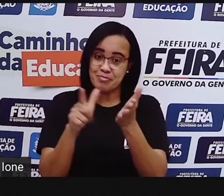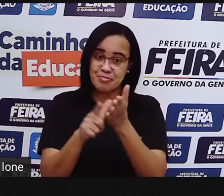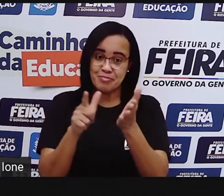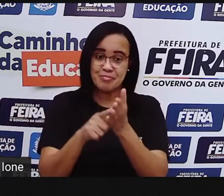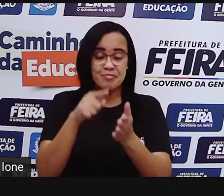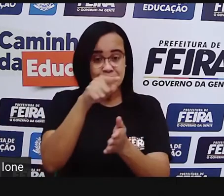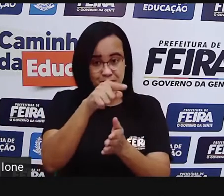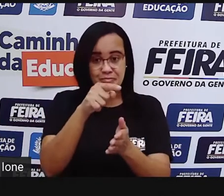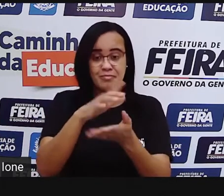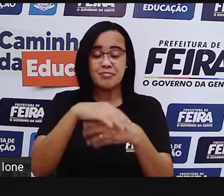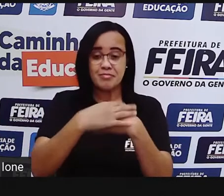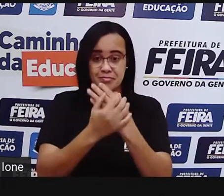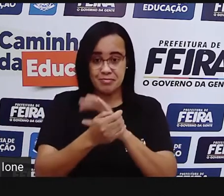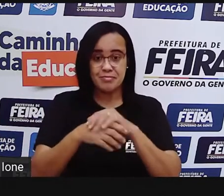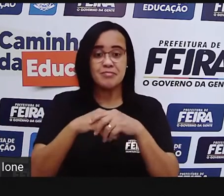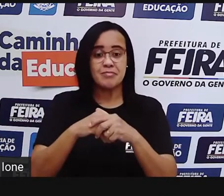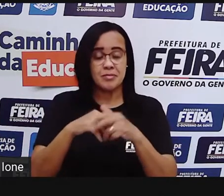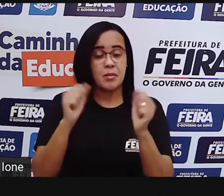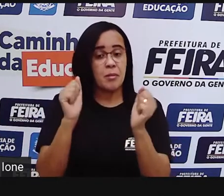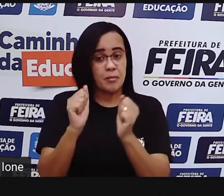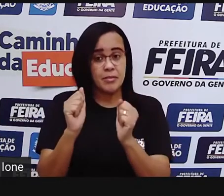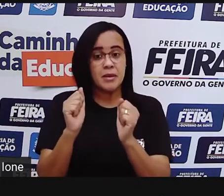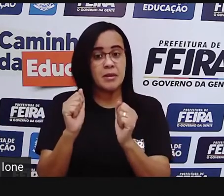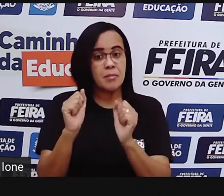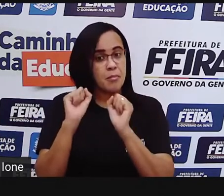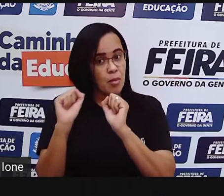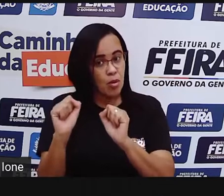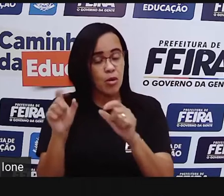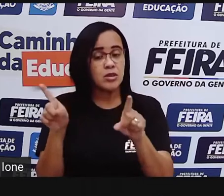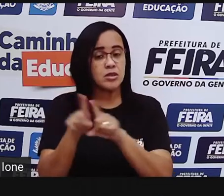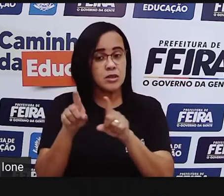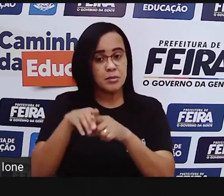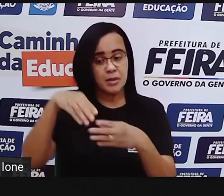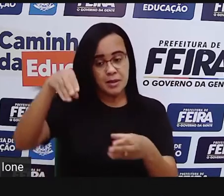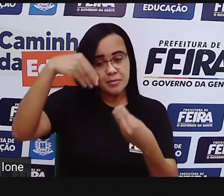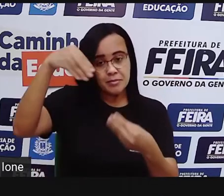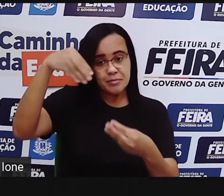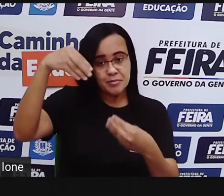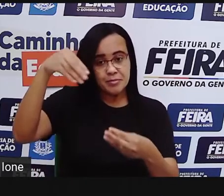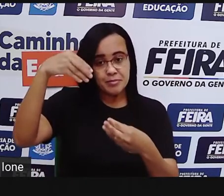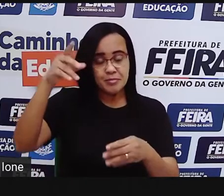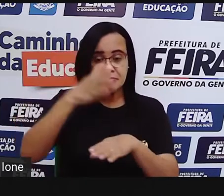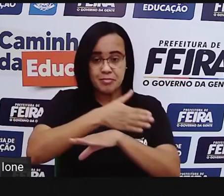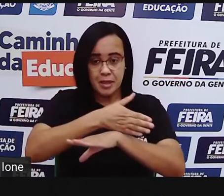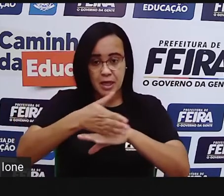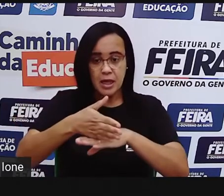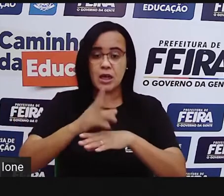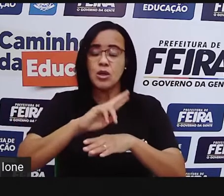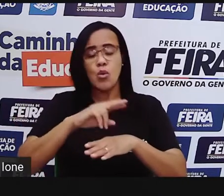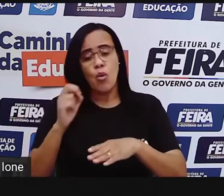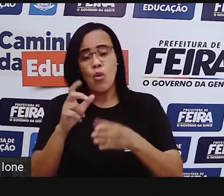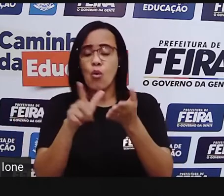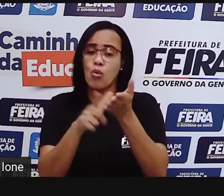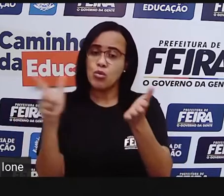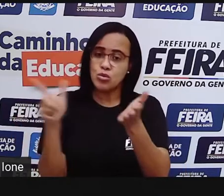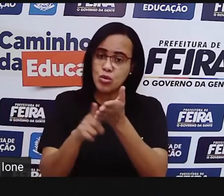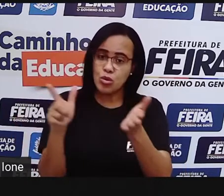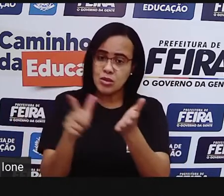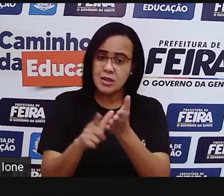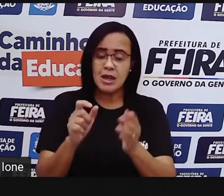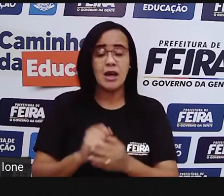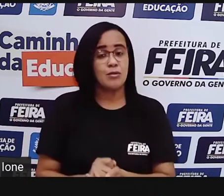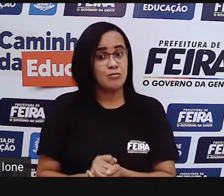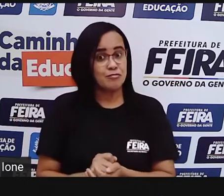papel toalha, mas também pode ser folha de ofício, folha de jornal, o que vocês tiverem em casa. E